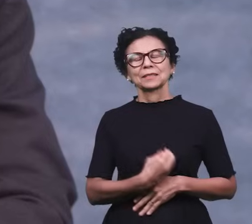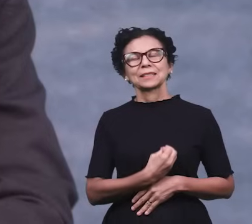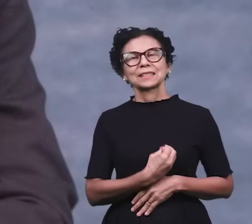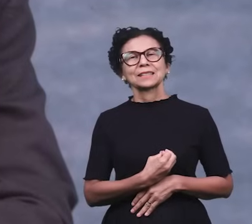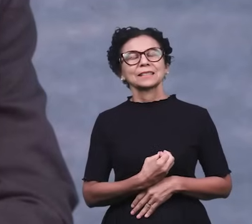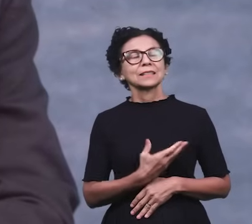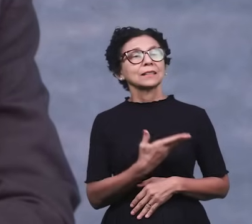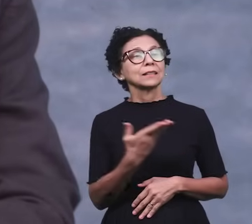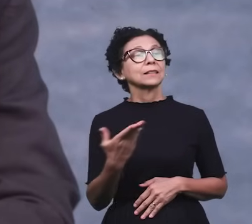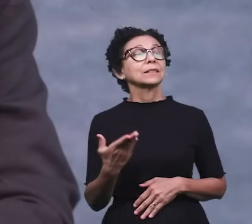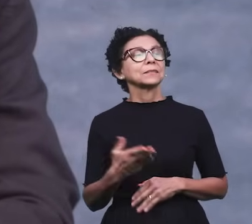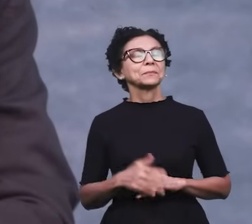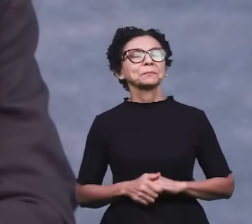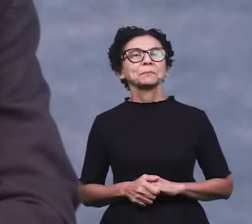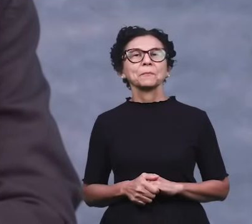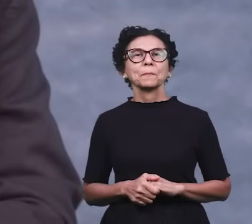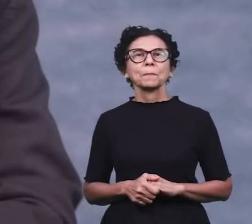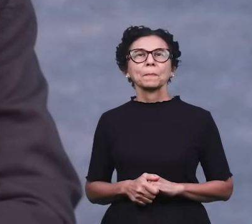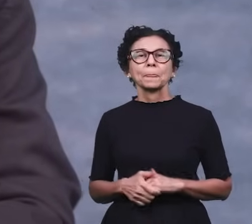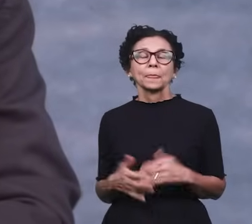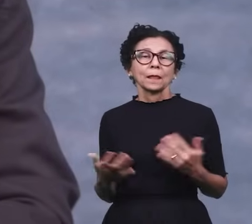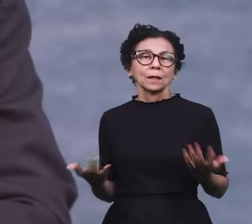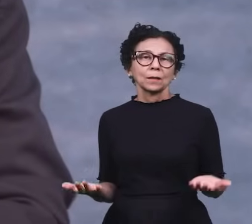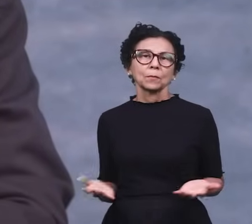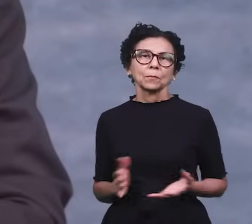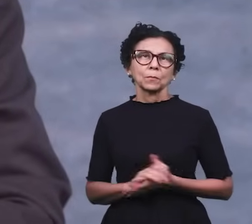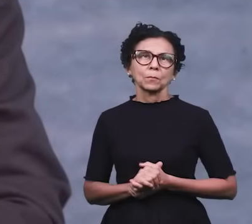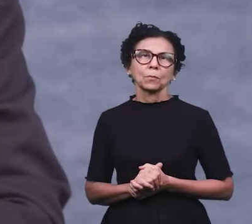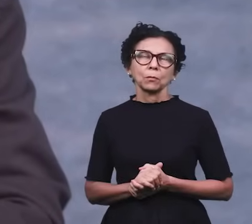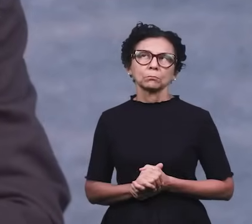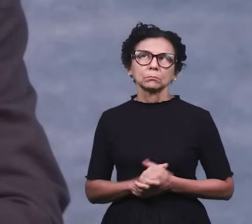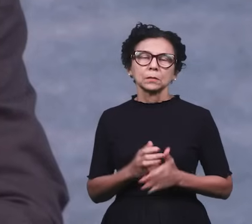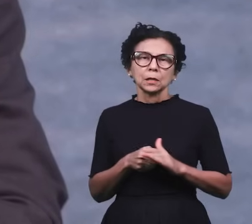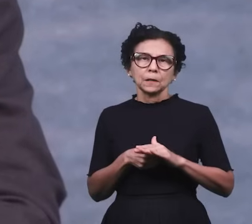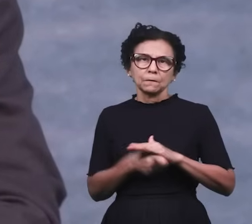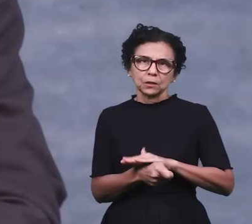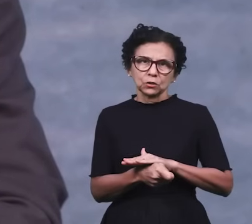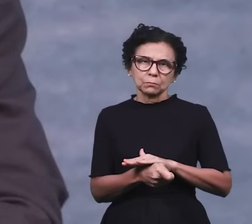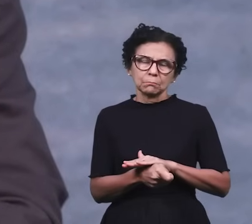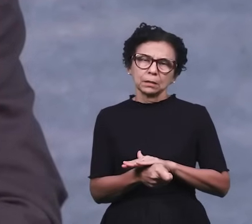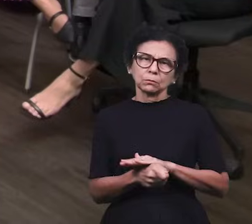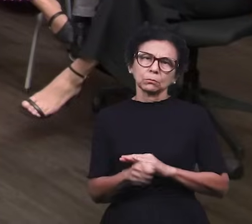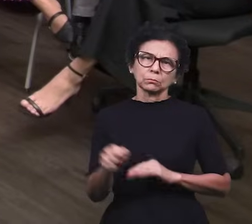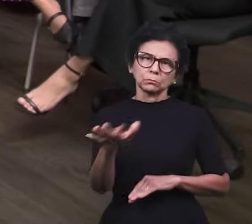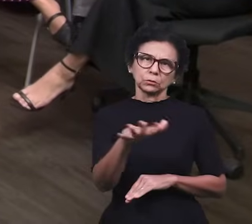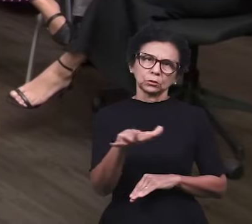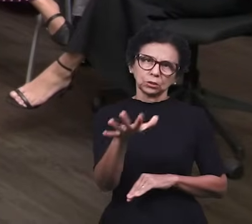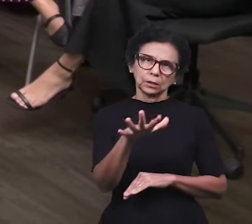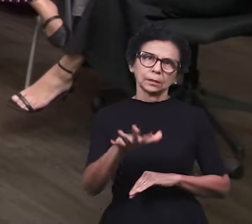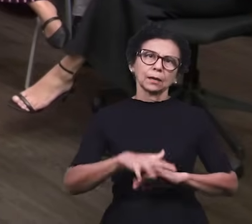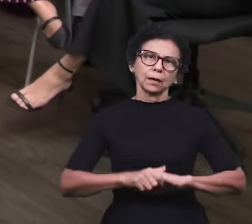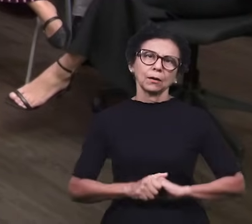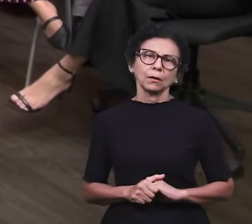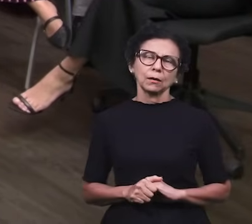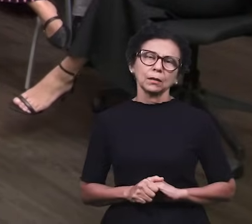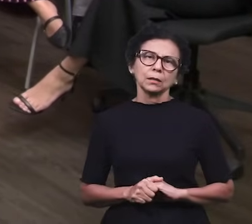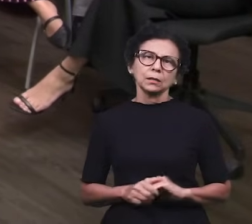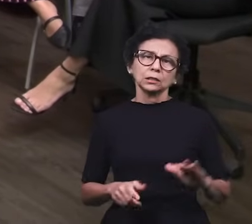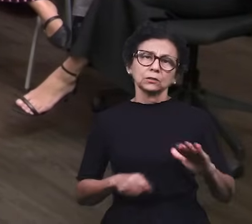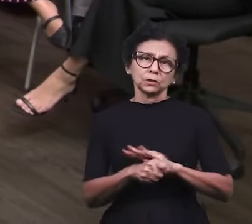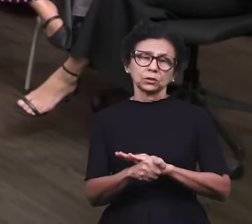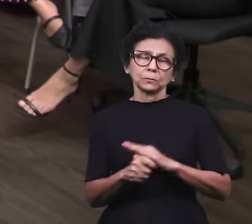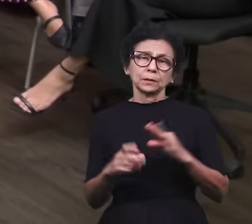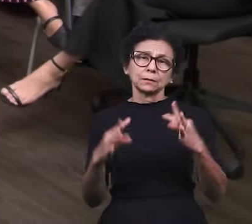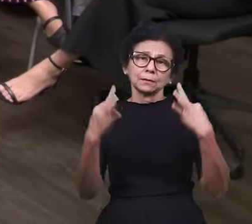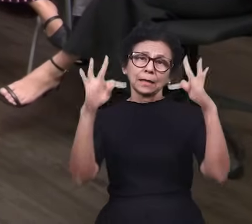isso? Obrigado, Davi, pela sua participação. E aí, Daniel, qual a resposta? Bom, eu acho que se a gente for falar de investimentos de modo geral, o que